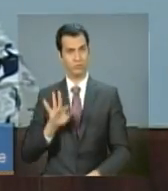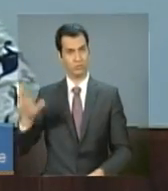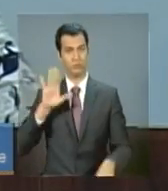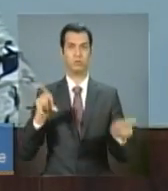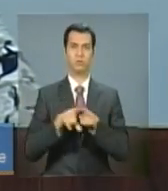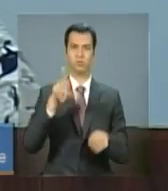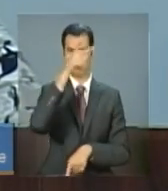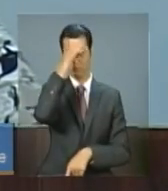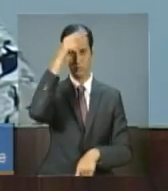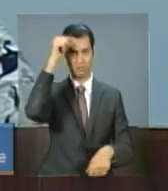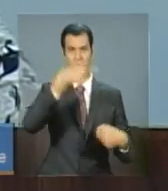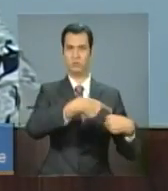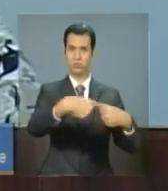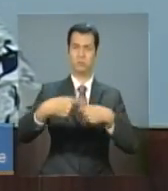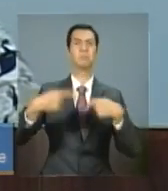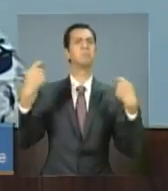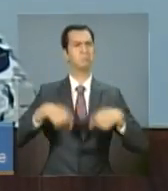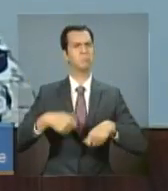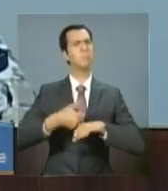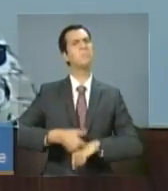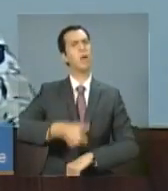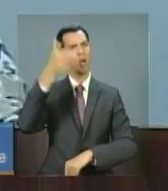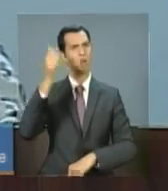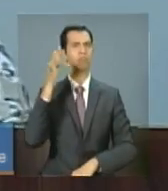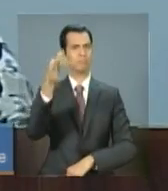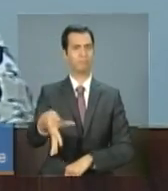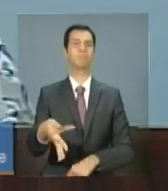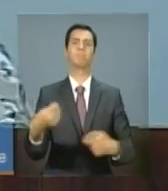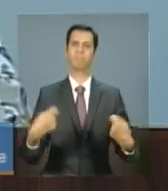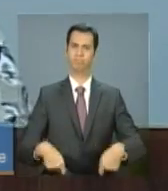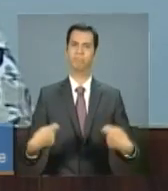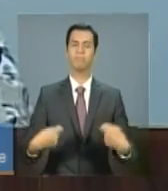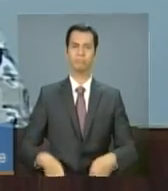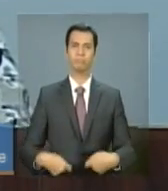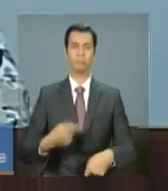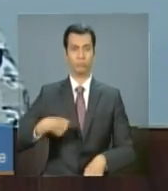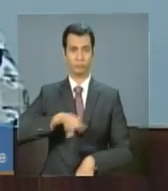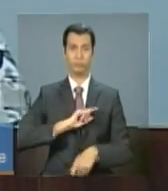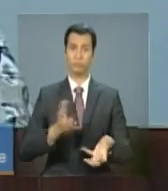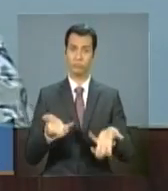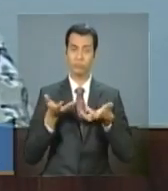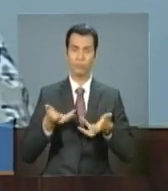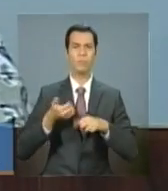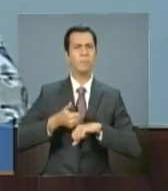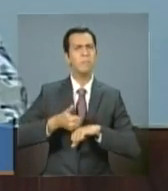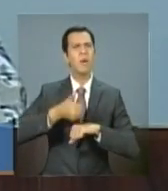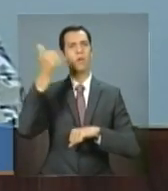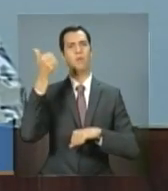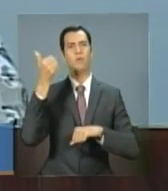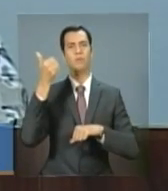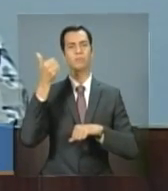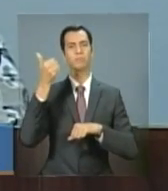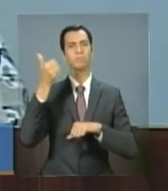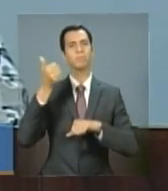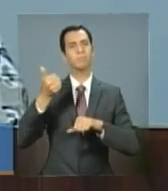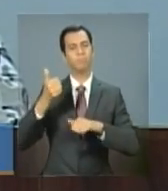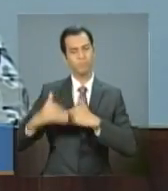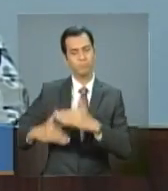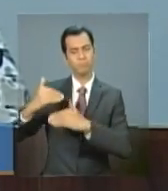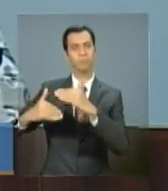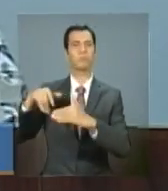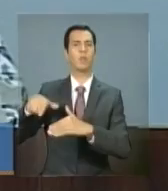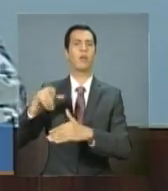Ela precisa ser aprimorada, ela precisa ser qualificada. Nós queremos melhorar e qualificar o Cadastro Único que existe